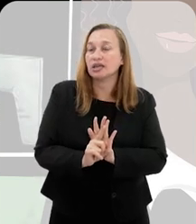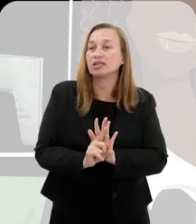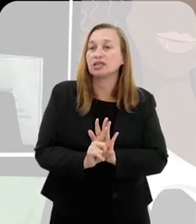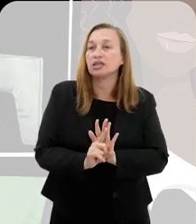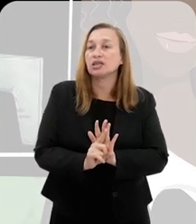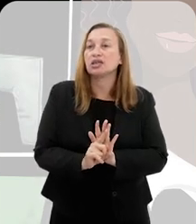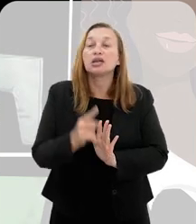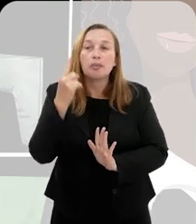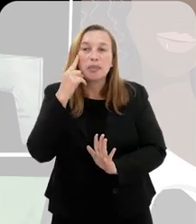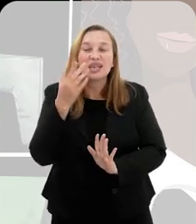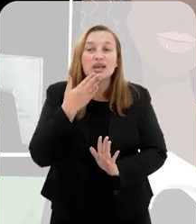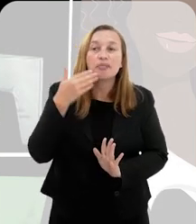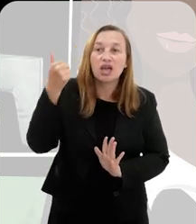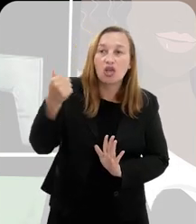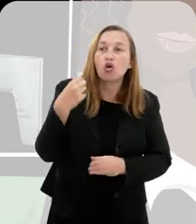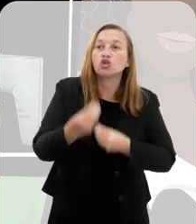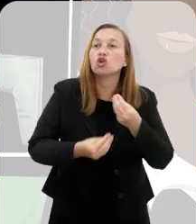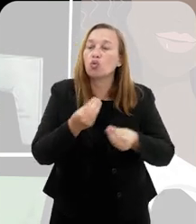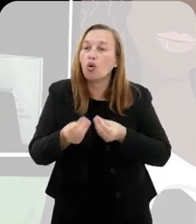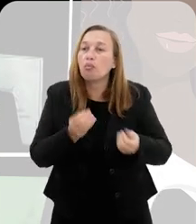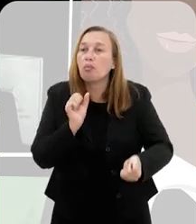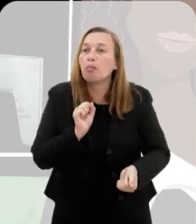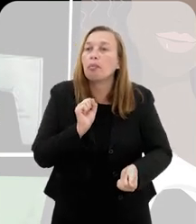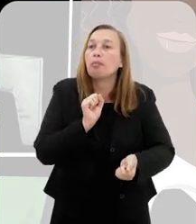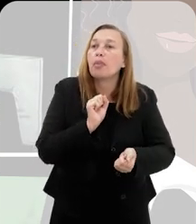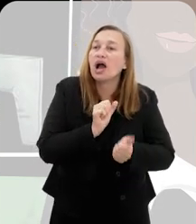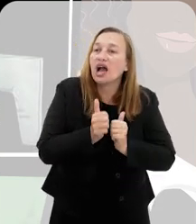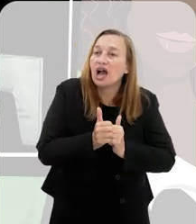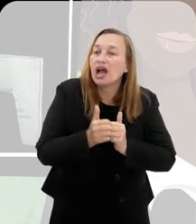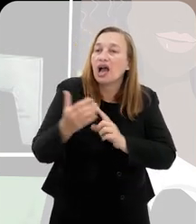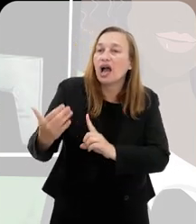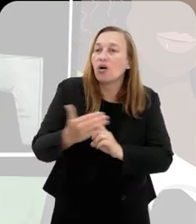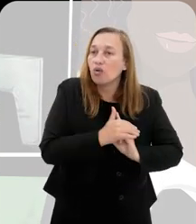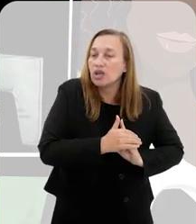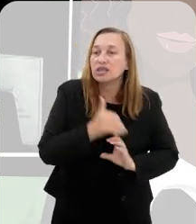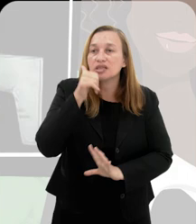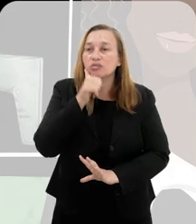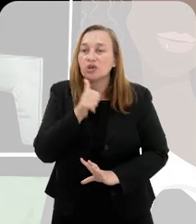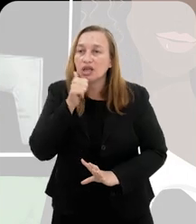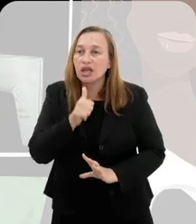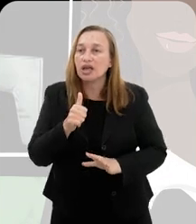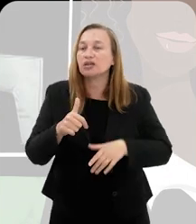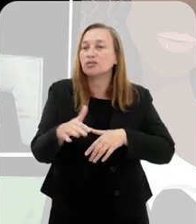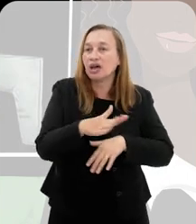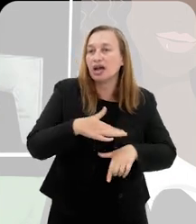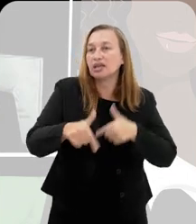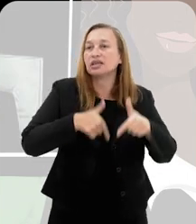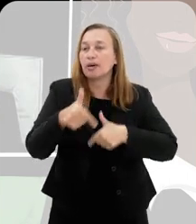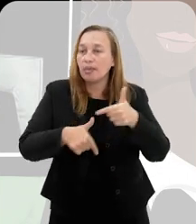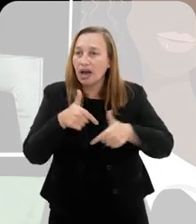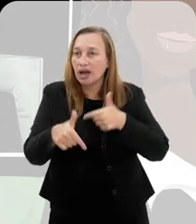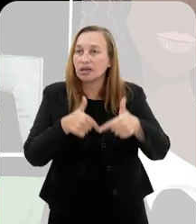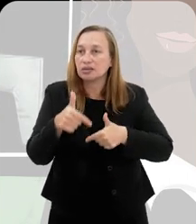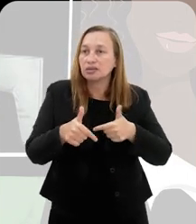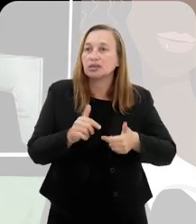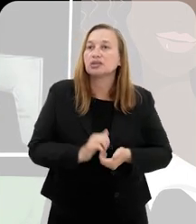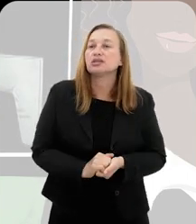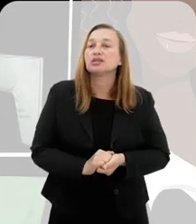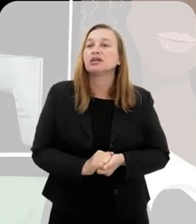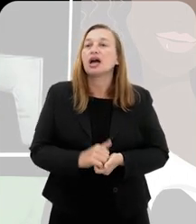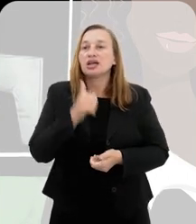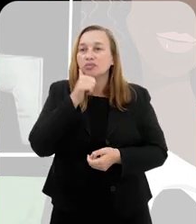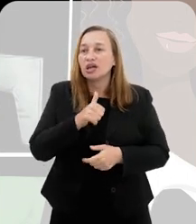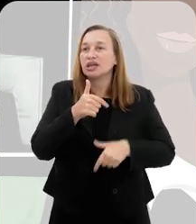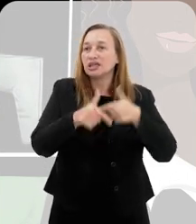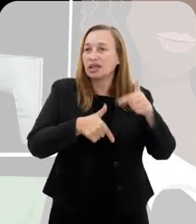legislação, legislações que pensam melhor em como amparar essas mulheres dentro dos seus exercícios, inclusive